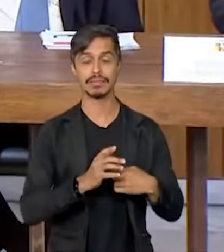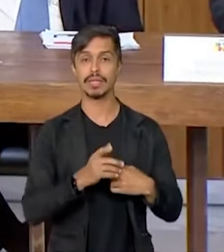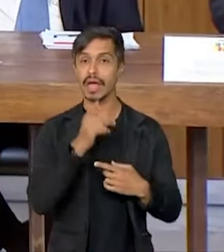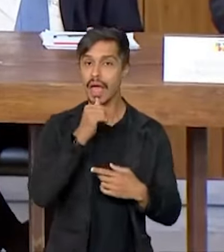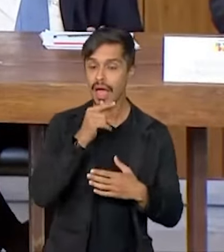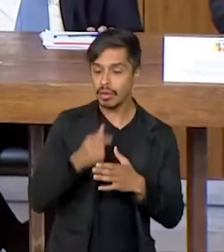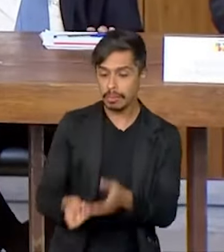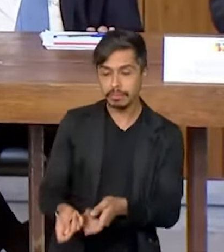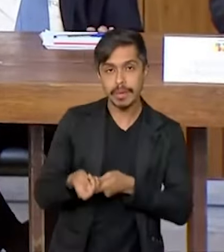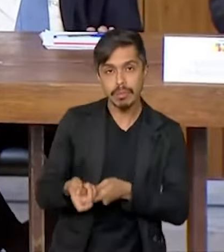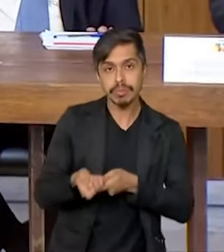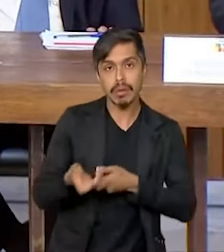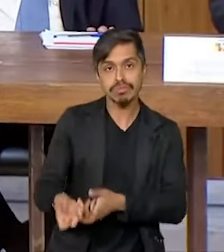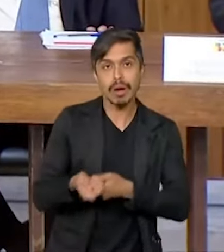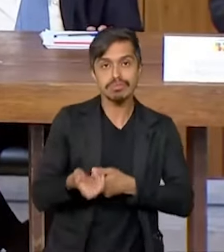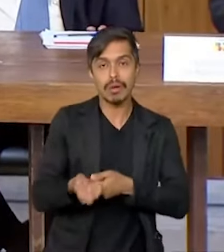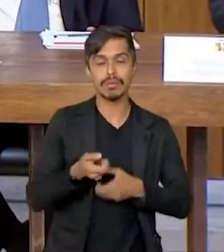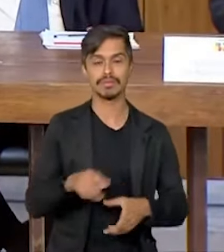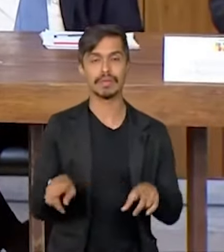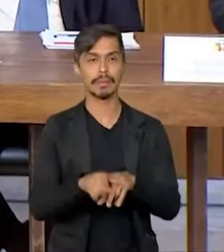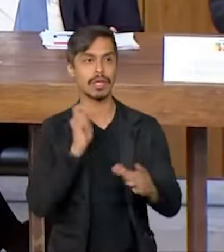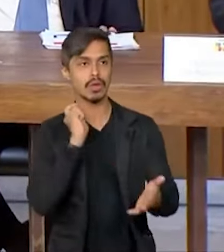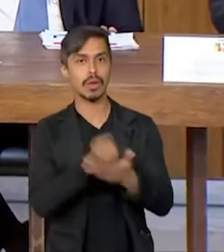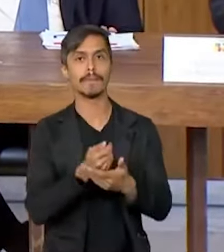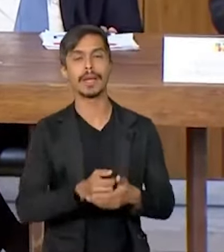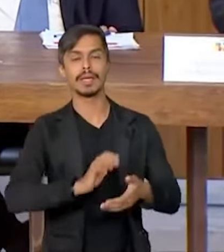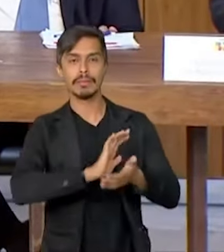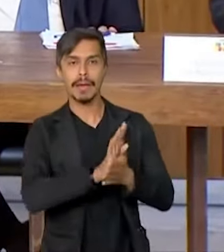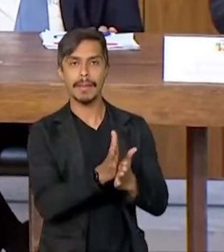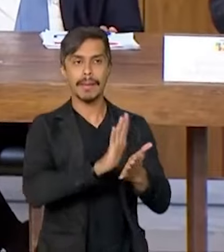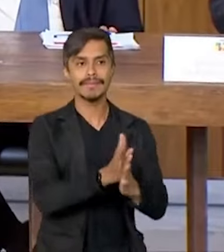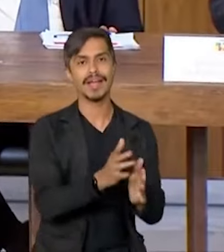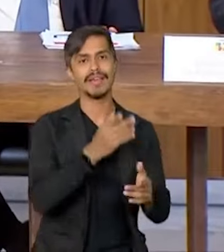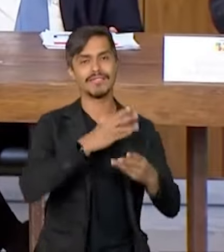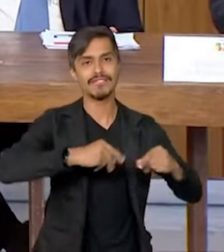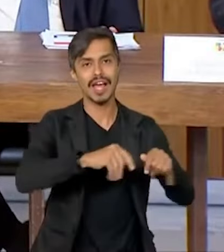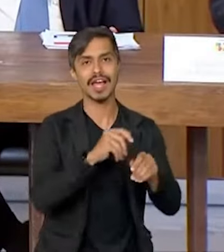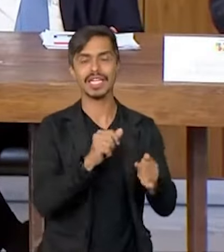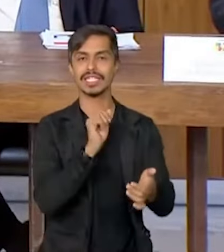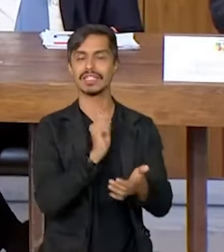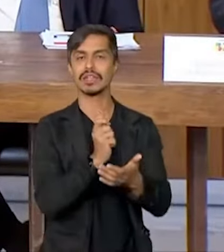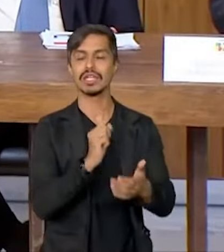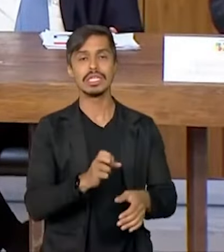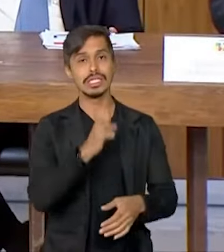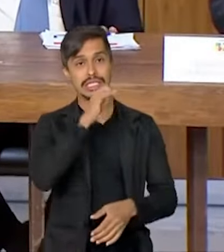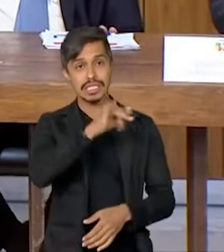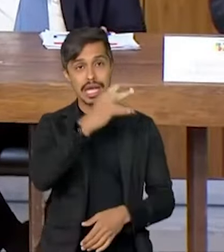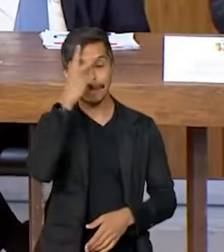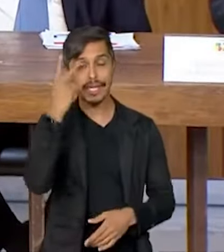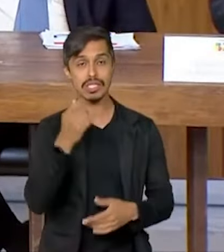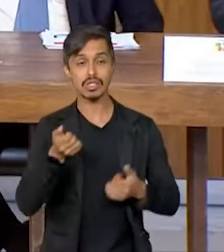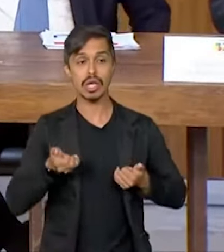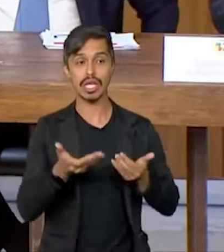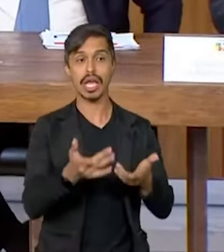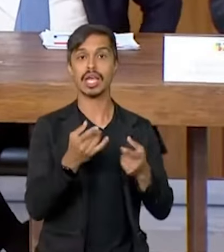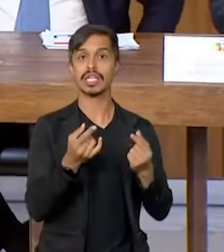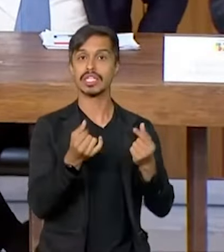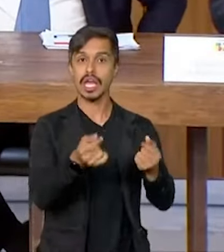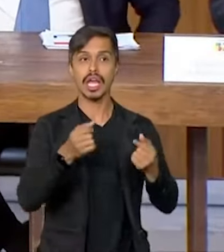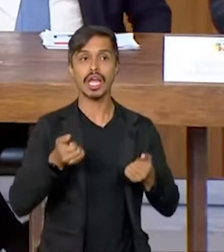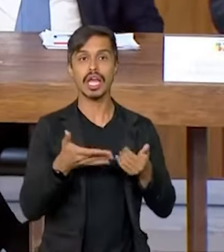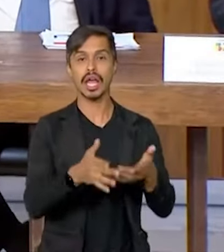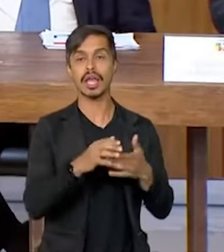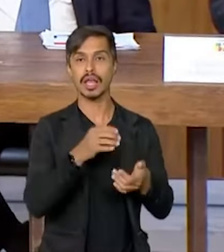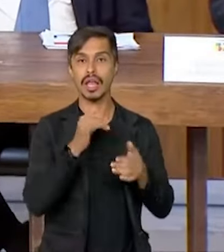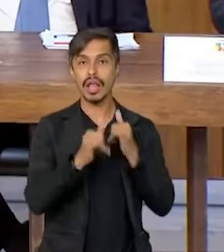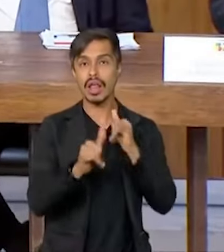puxar água, ele ia comprar uma máquina para fazer farinha. Ou seja, quem ganhava com o dinheiro do Luz para Todos era o pessoal